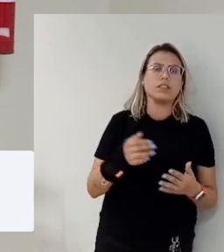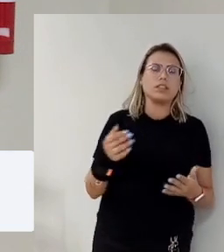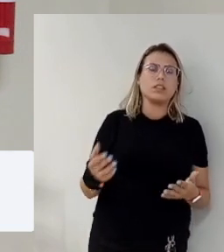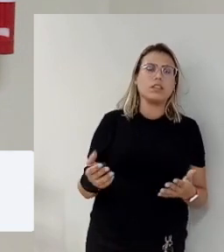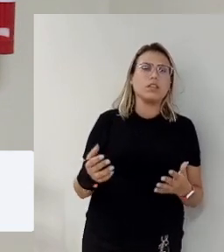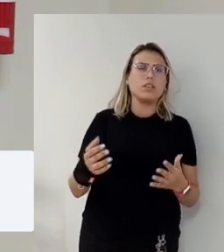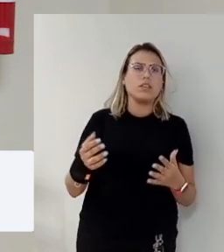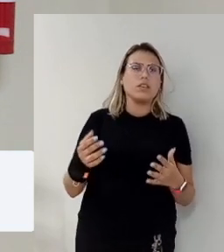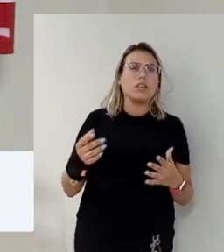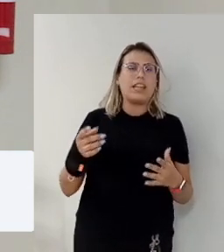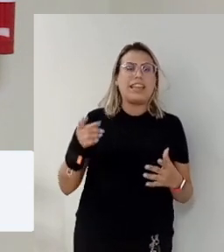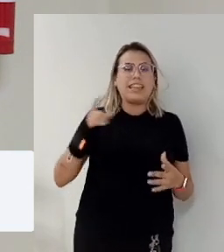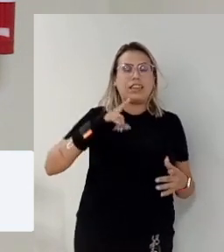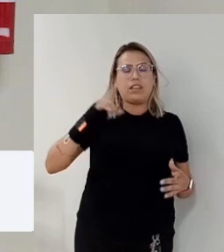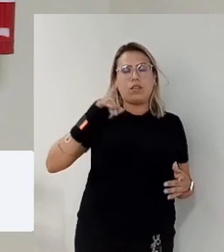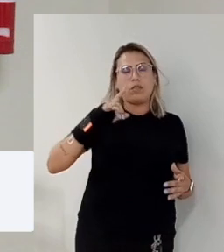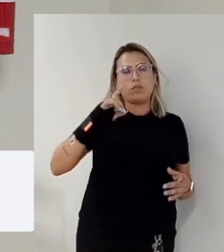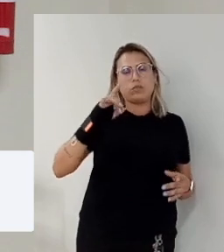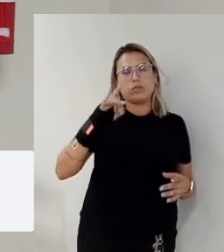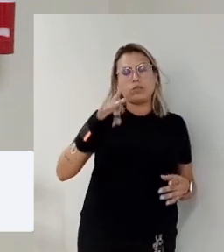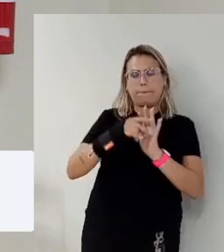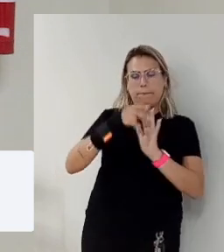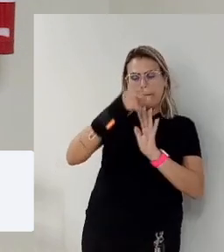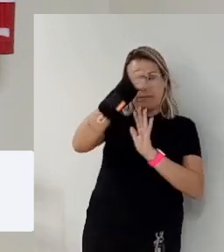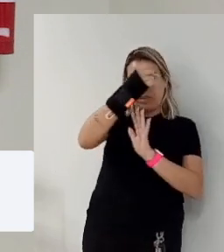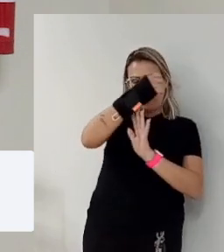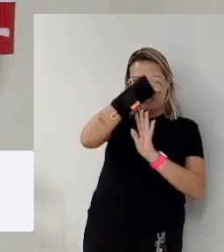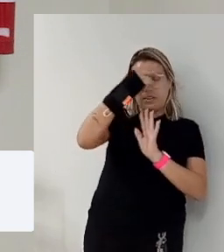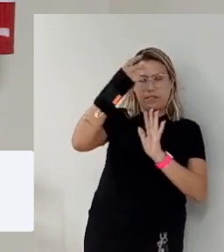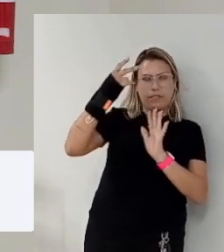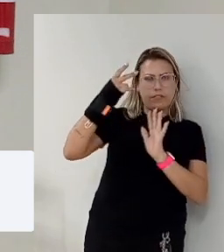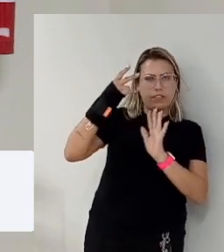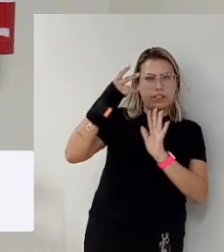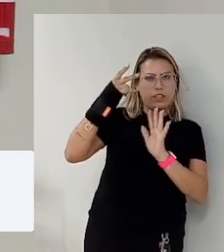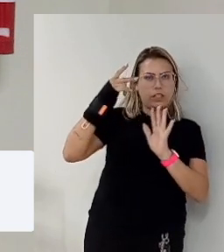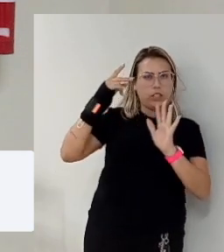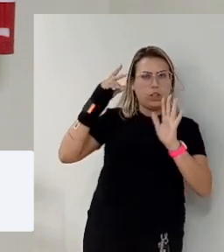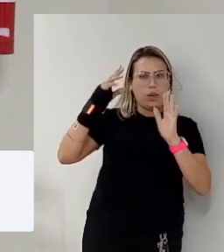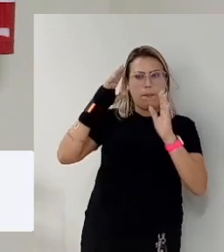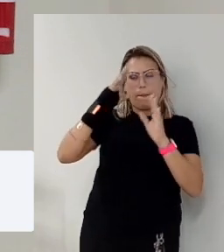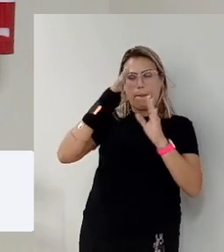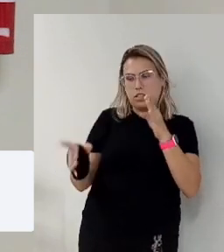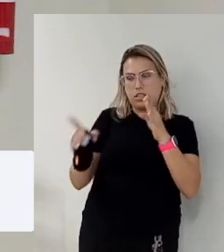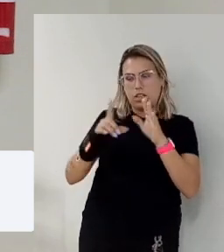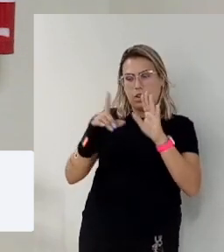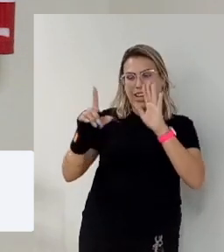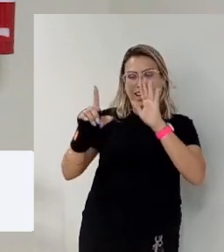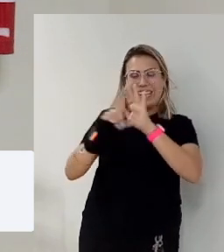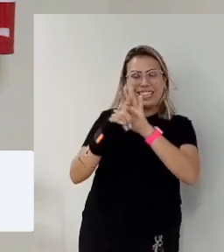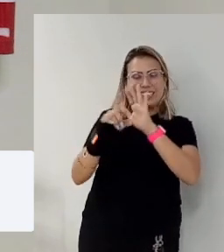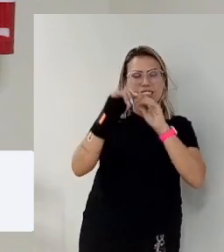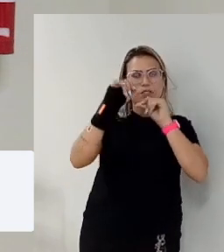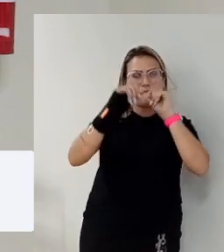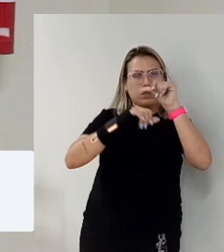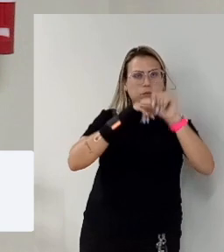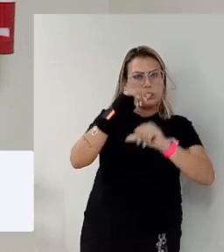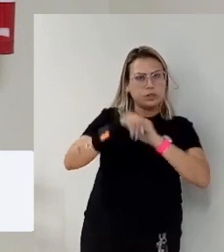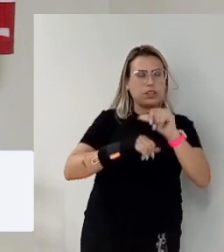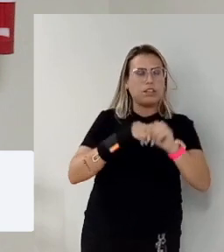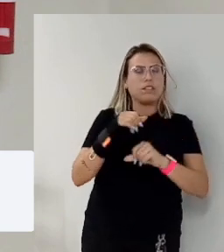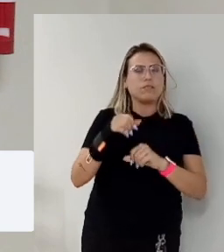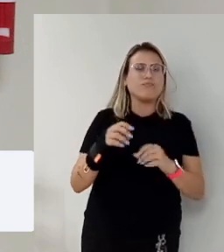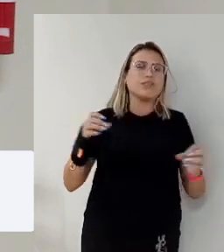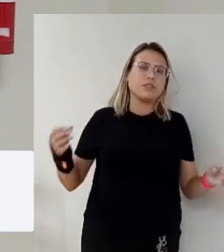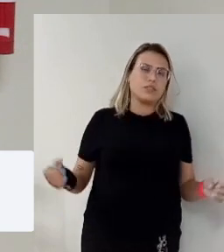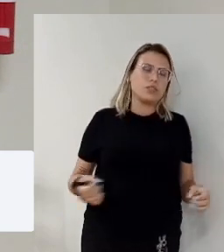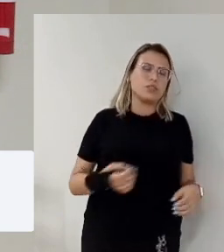claro que não foi só por parte questão do executivo em relação a isso foi uma legislação que foi mudada e teve que refazer